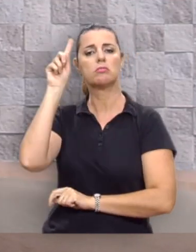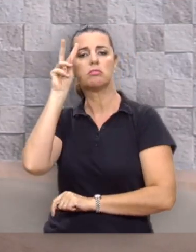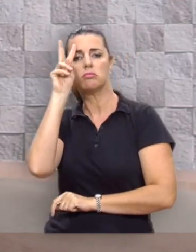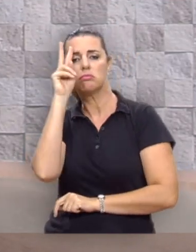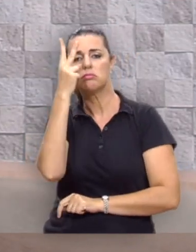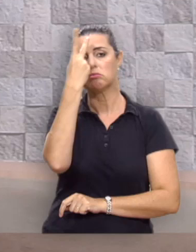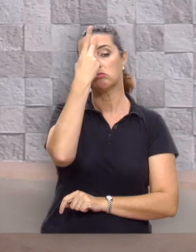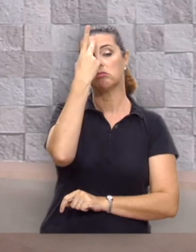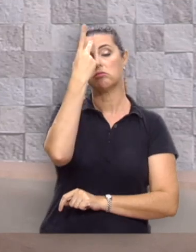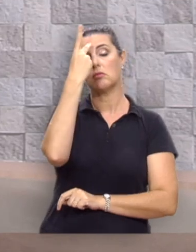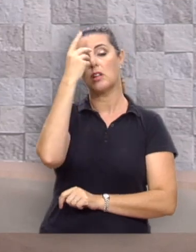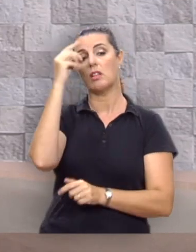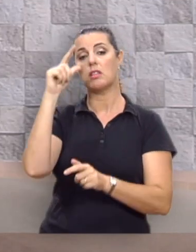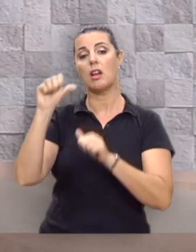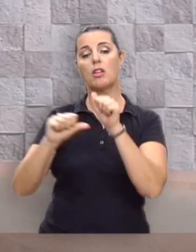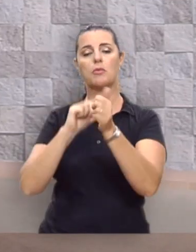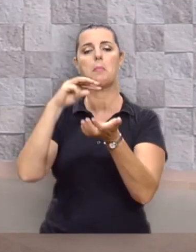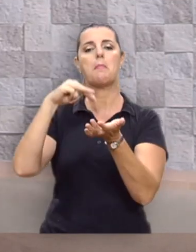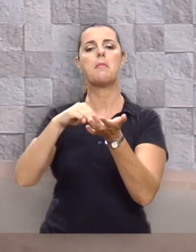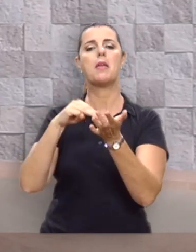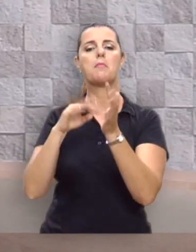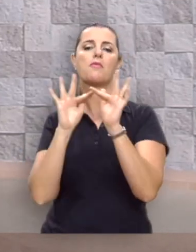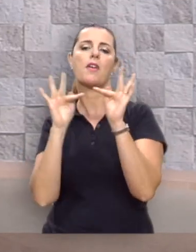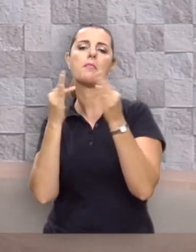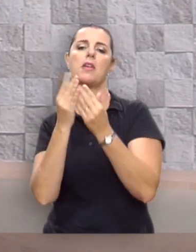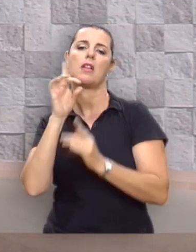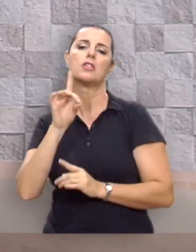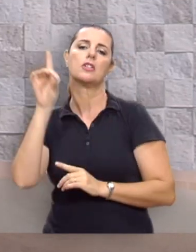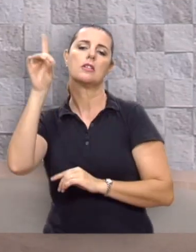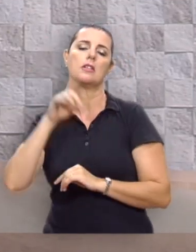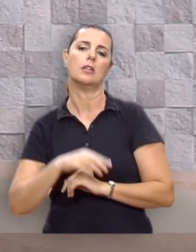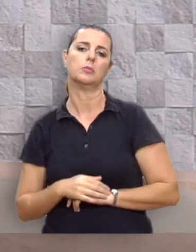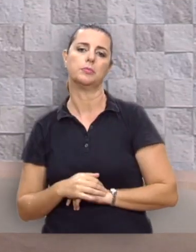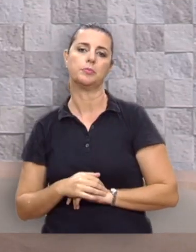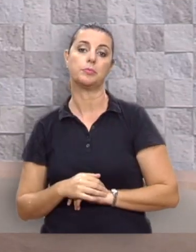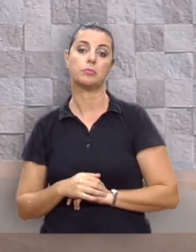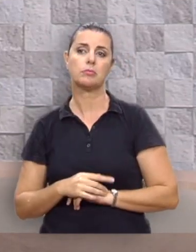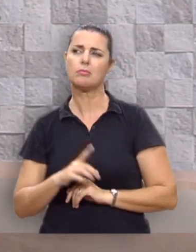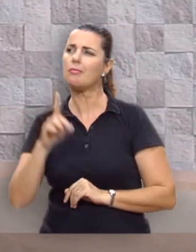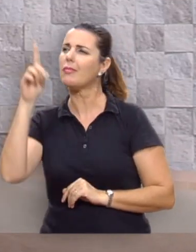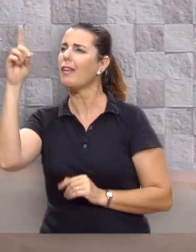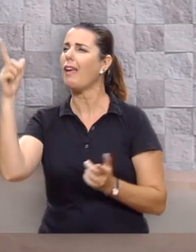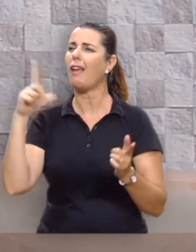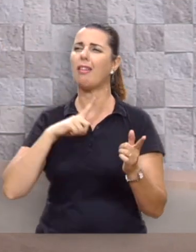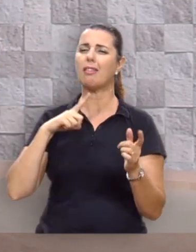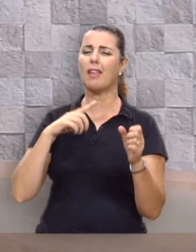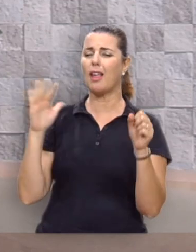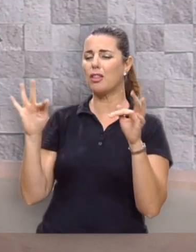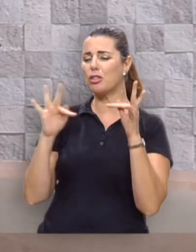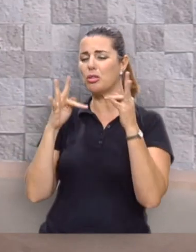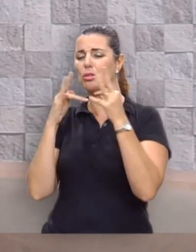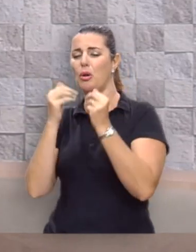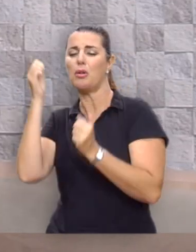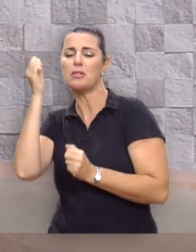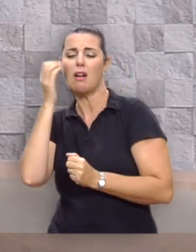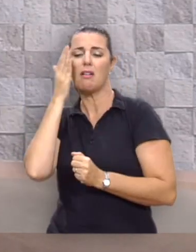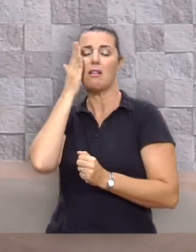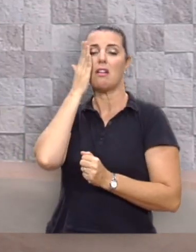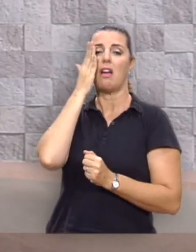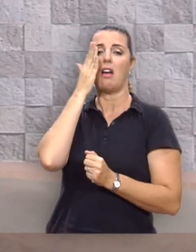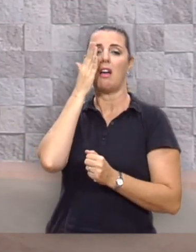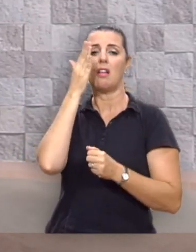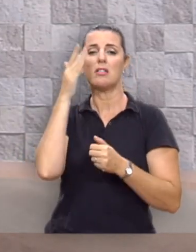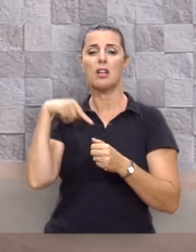fez membros da família de Deus. E ele que é tão gracioso agora nos